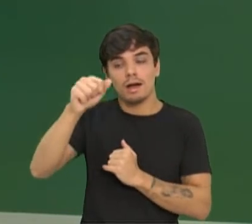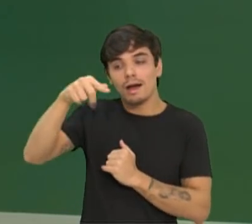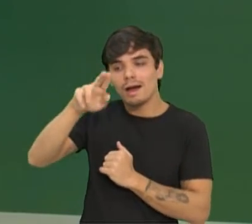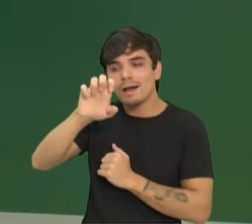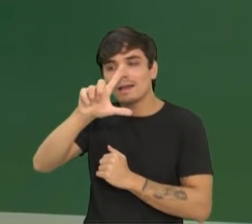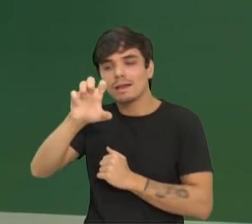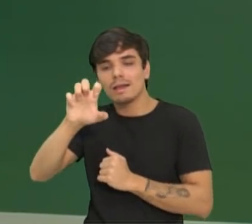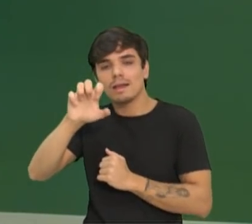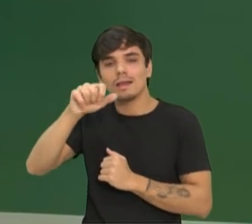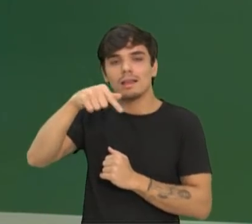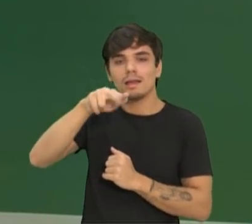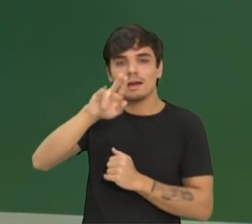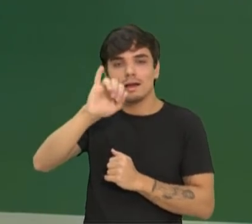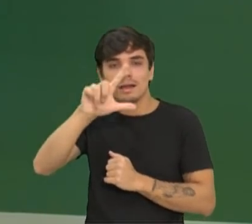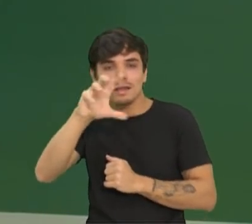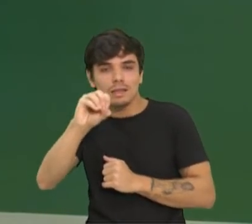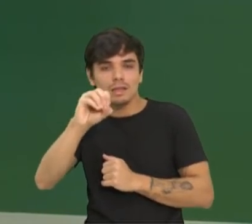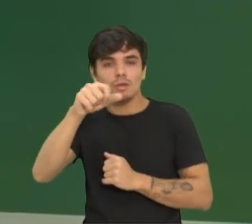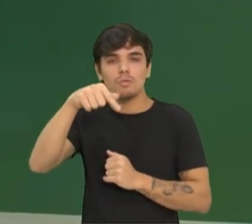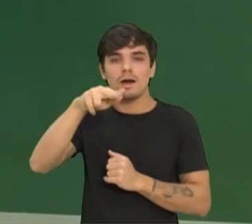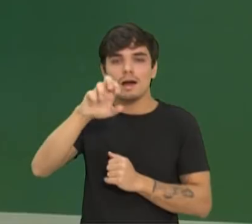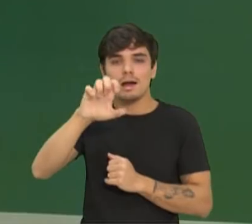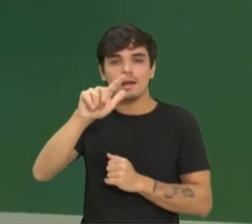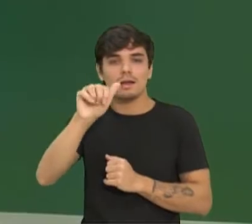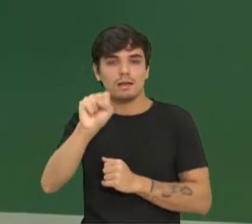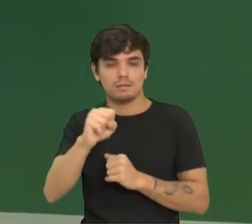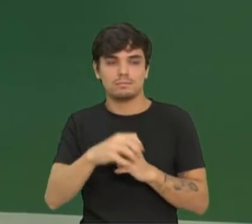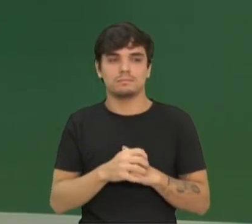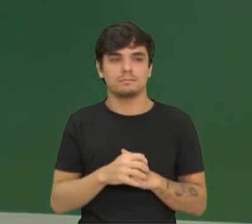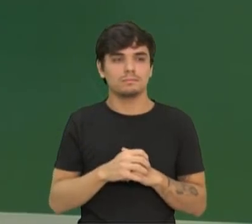aquele, aquela e aquilo, certo?